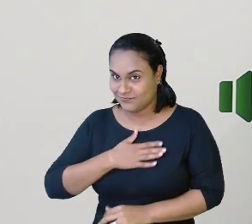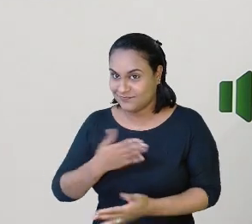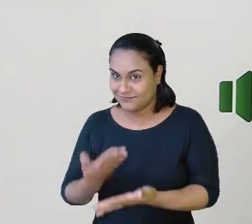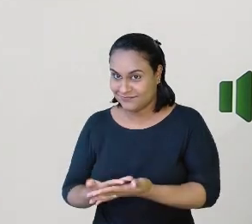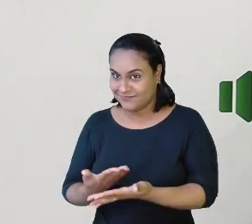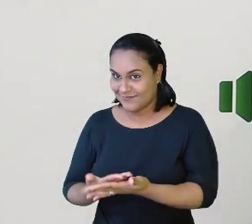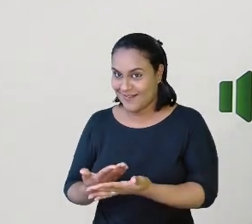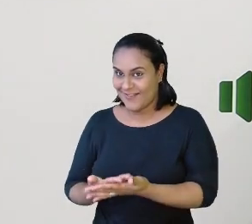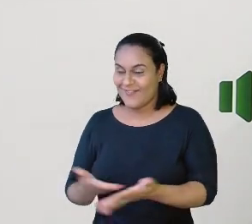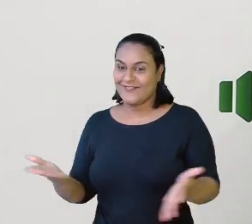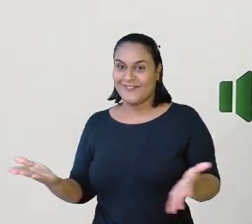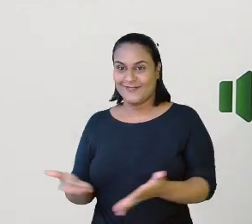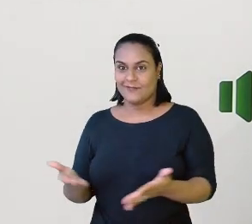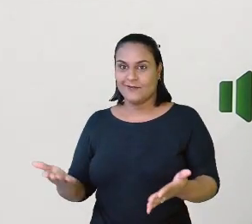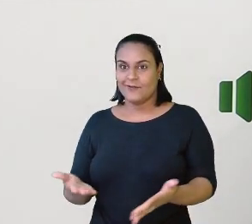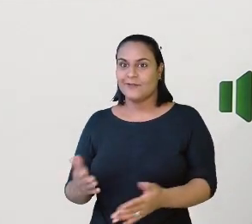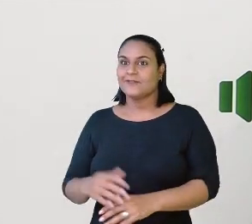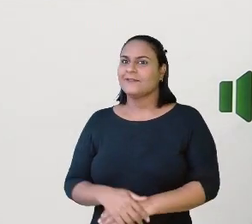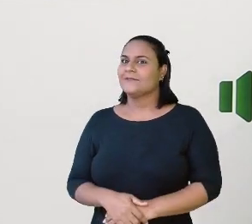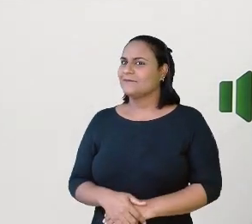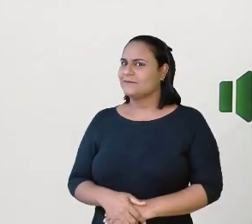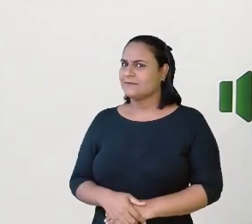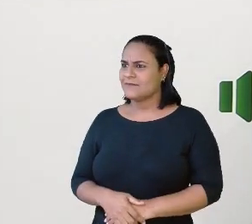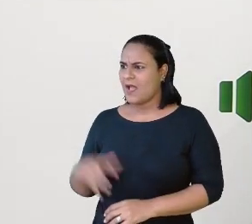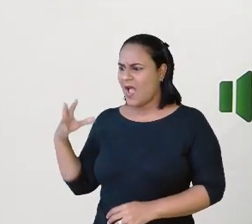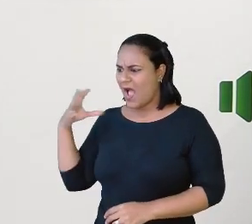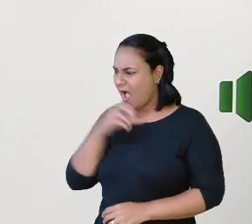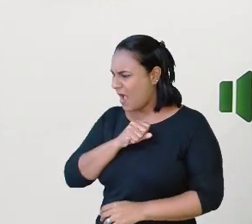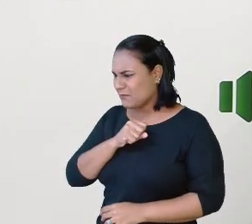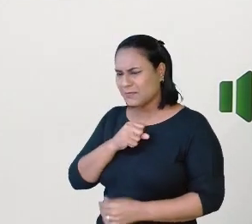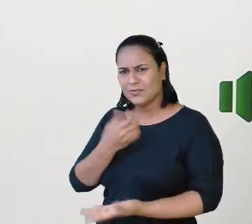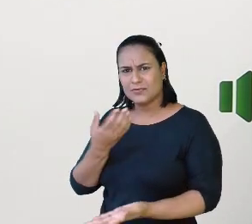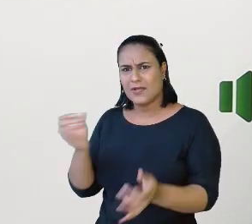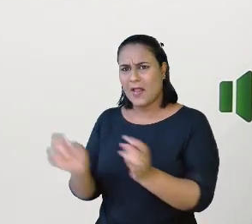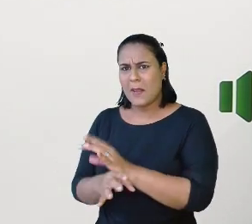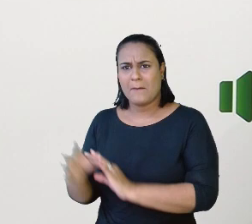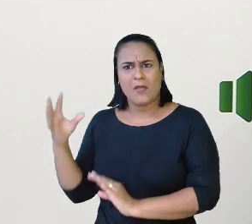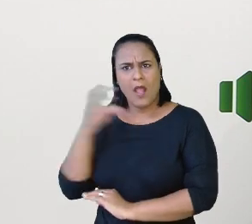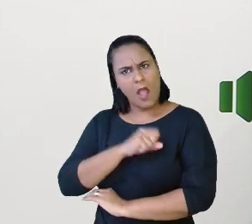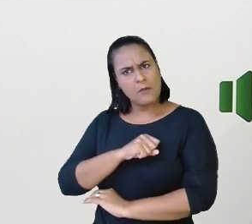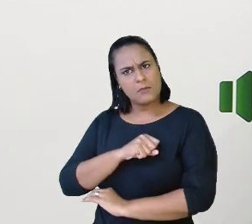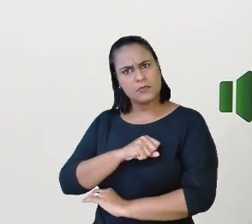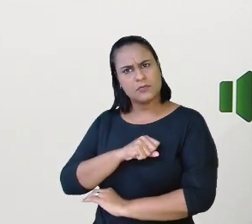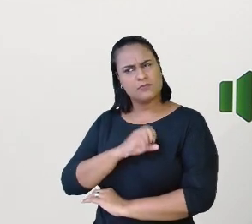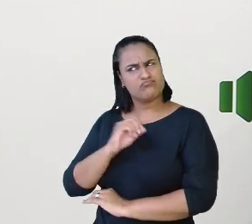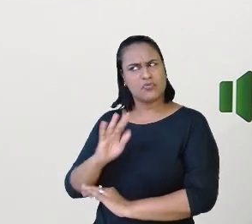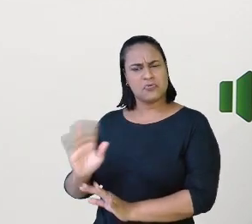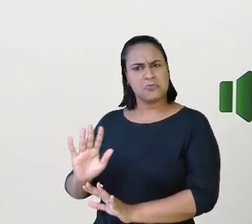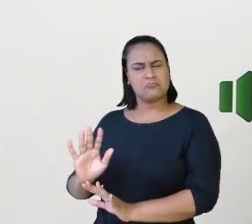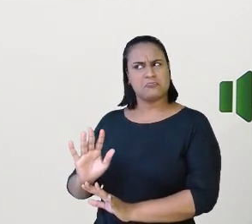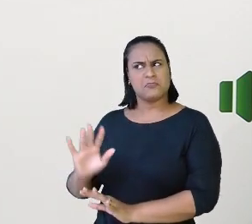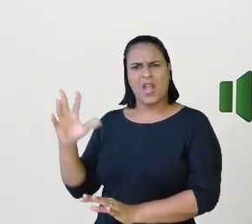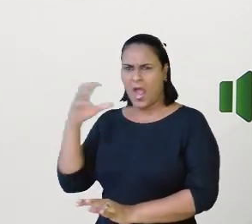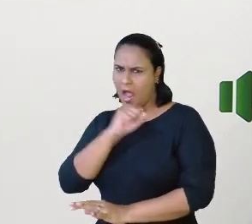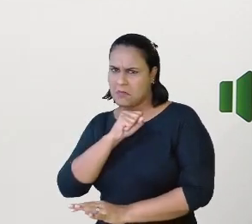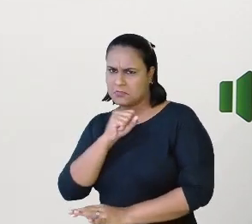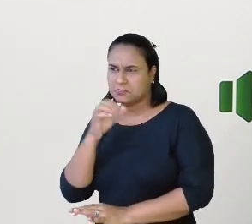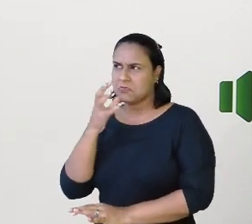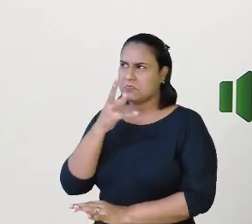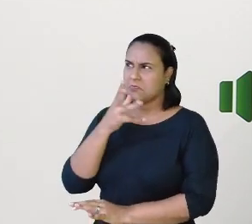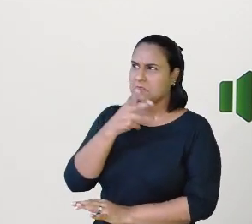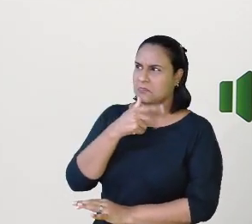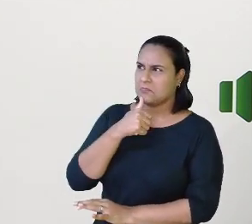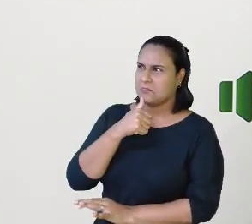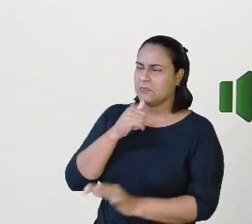desta aula de hoje, que num instante passou, num instante terminou, não foi? Ou não? Foi rápido? Foi lento?